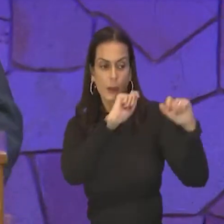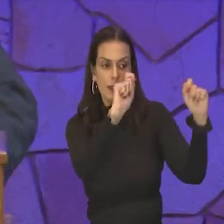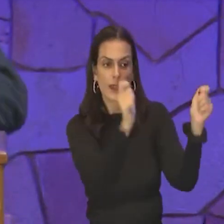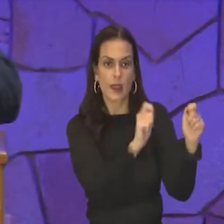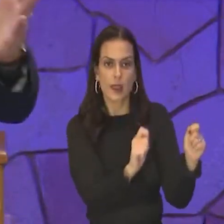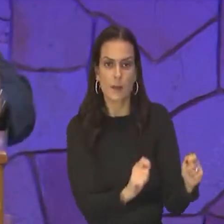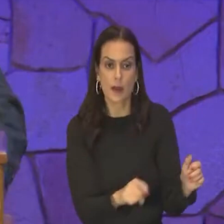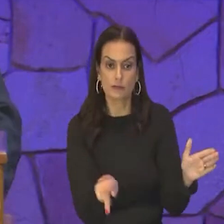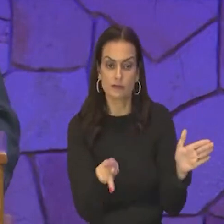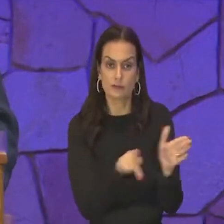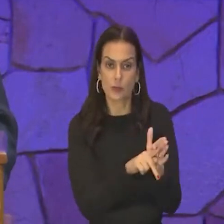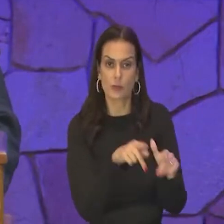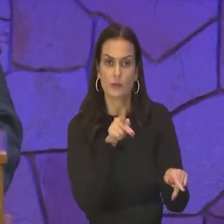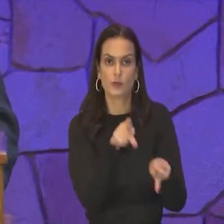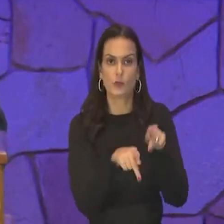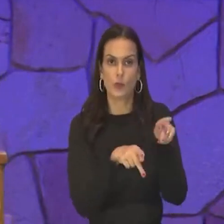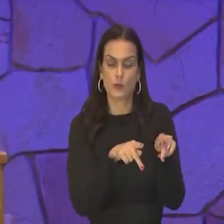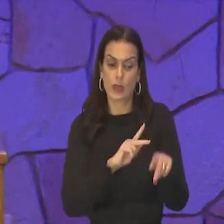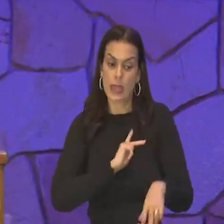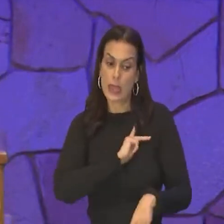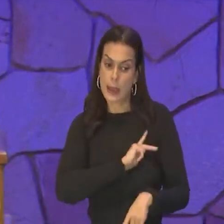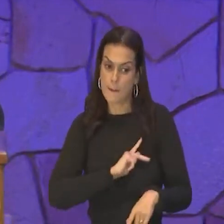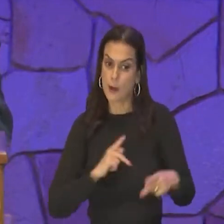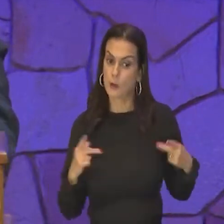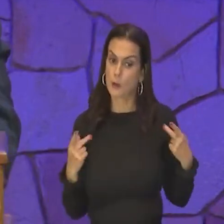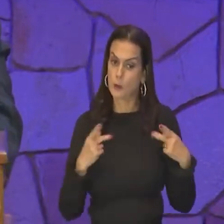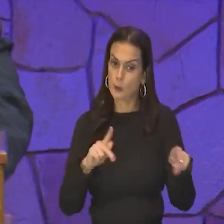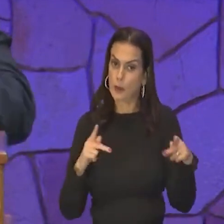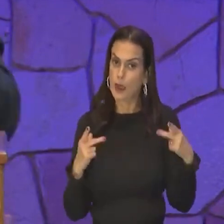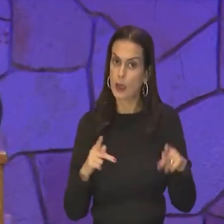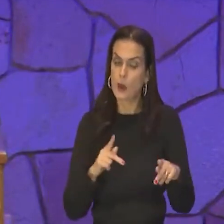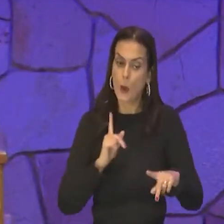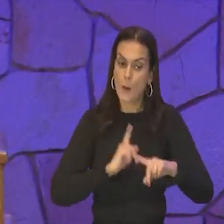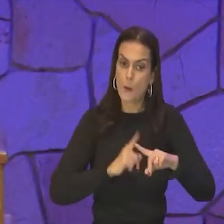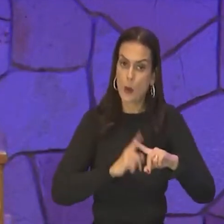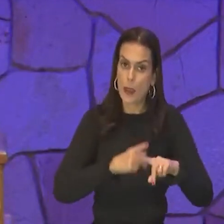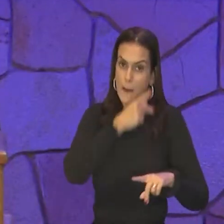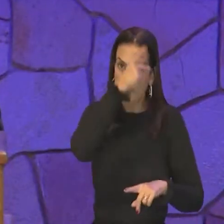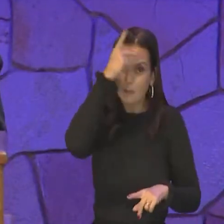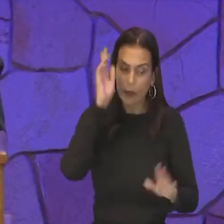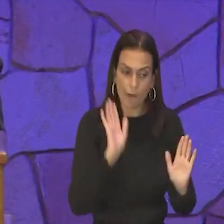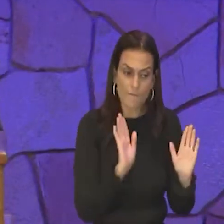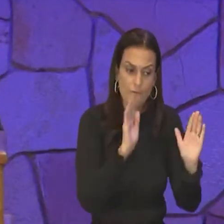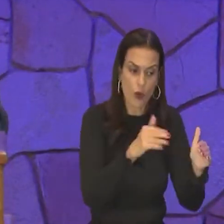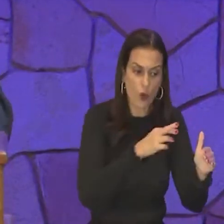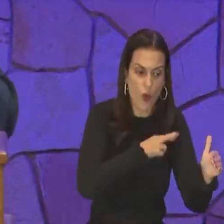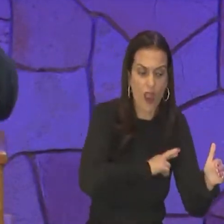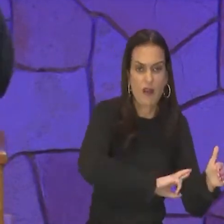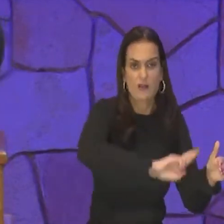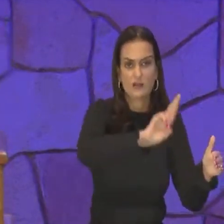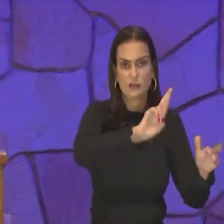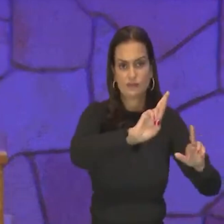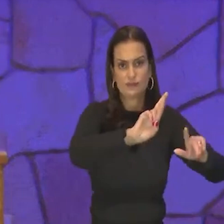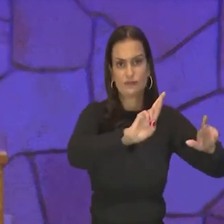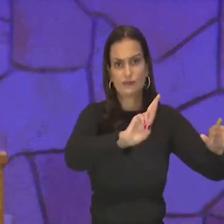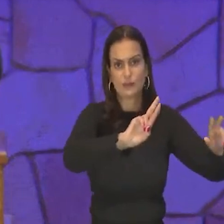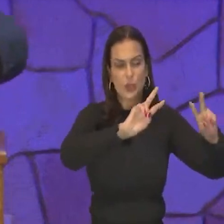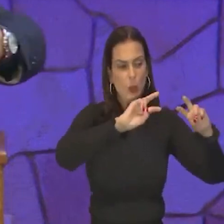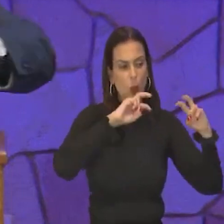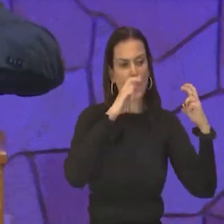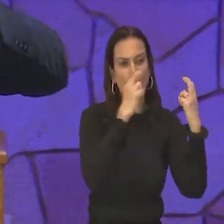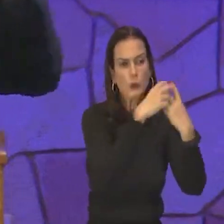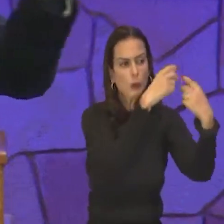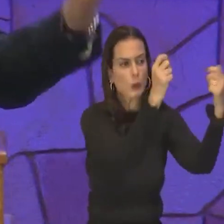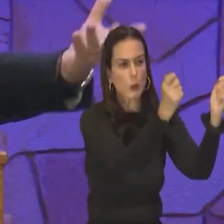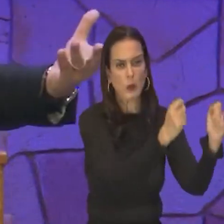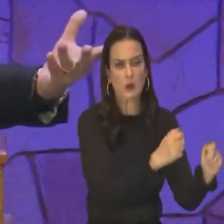nesta cidade e cria um reboliço, porque aquelas pessoas eram altamente religiosas. E elas cultuavam os deuses que